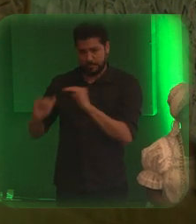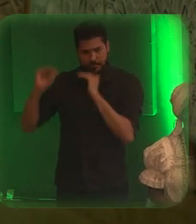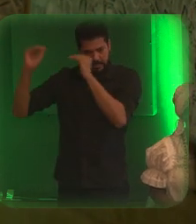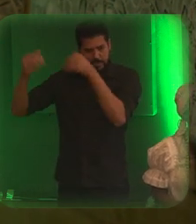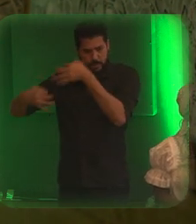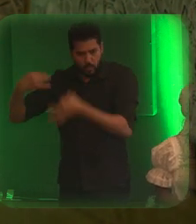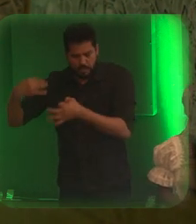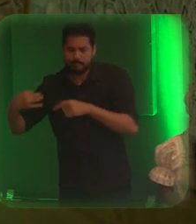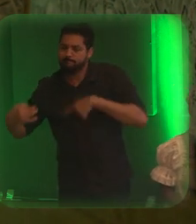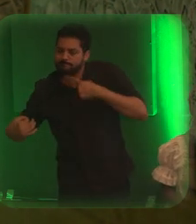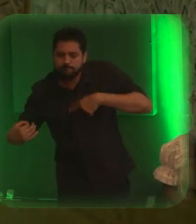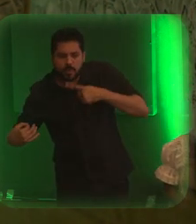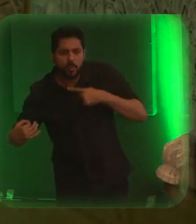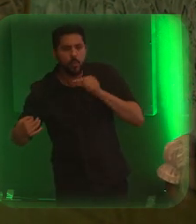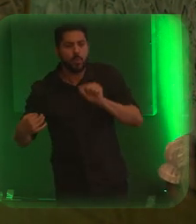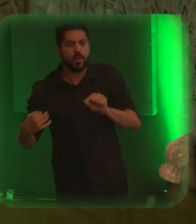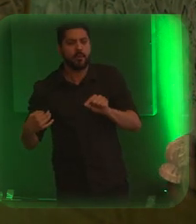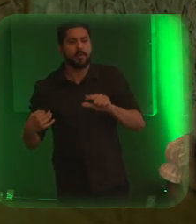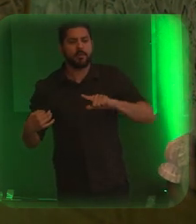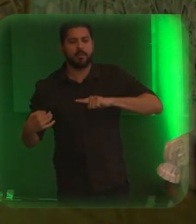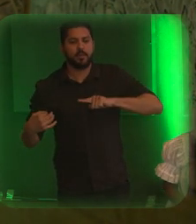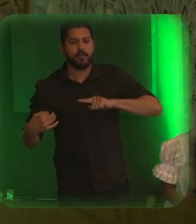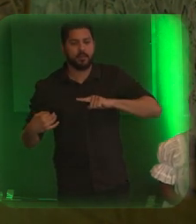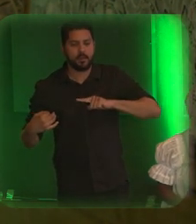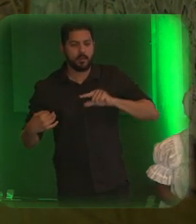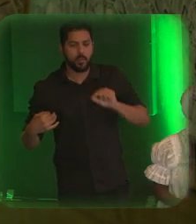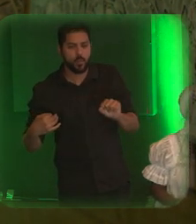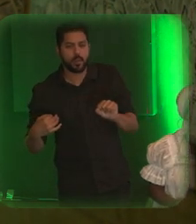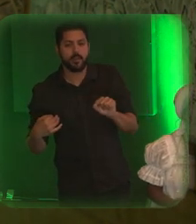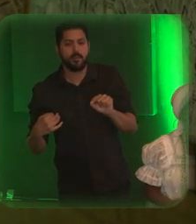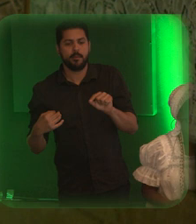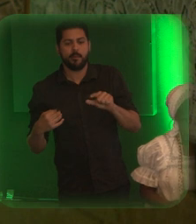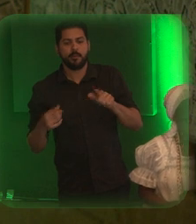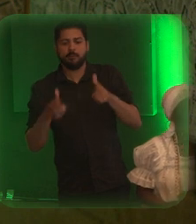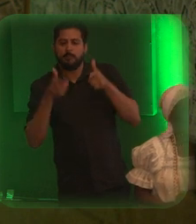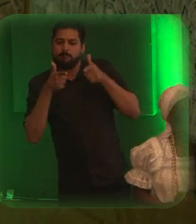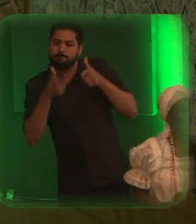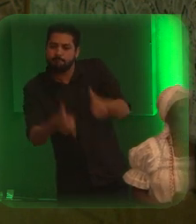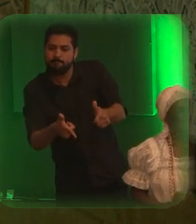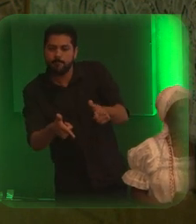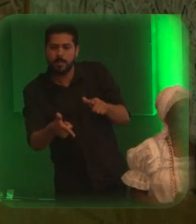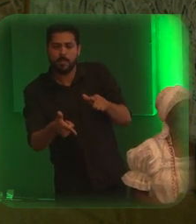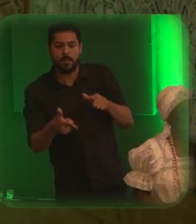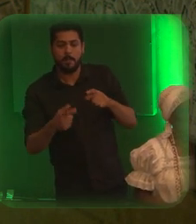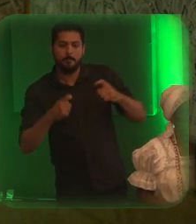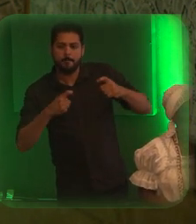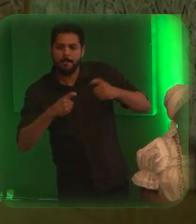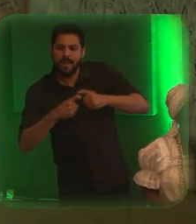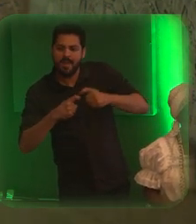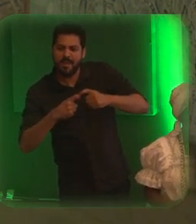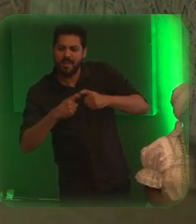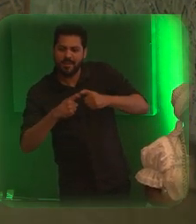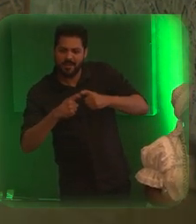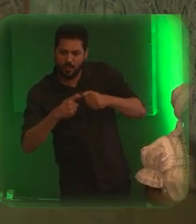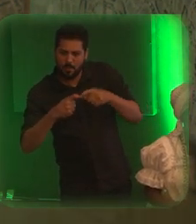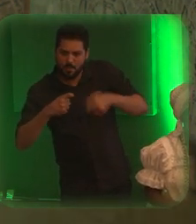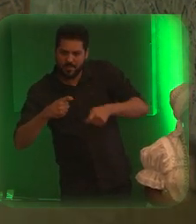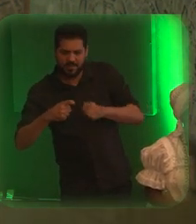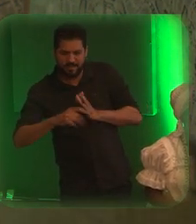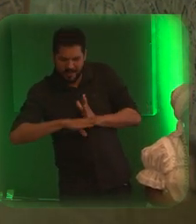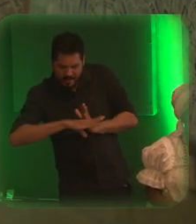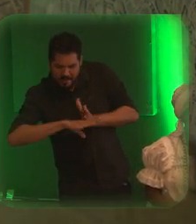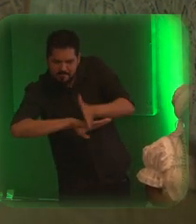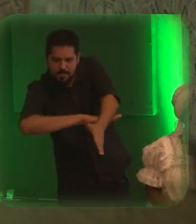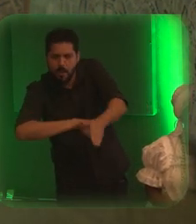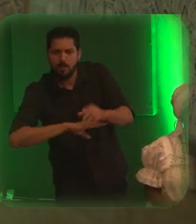Exercício ilegal da medicina, que só serviu para os terreiros de Candomblé. Nesse período, fecharam todos os terreiros. Mário de Andrade, lá